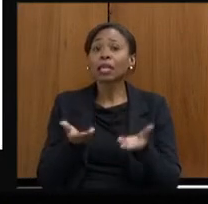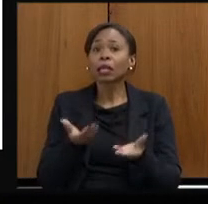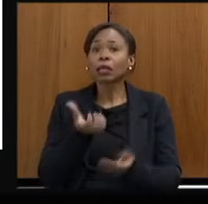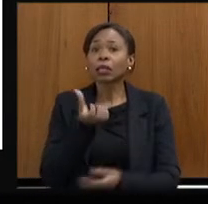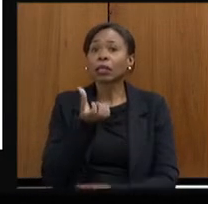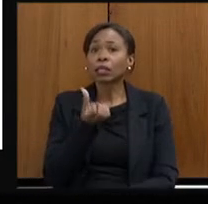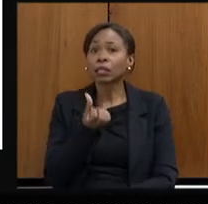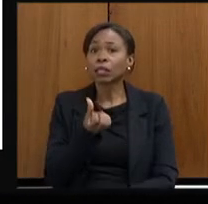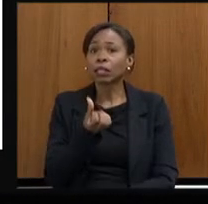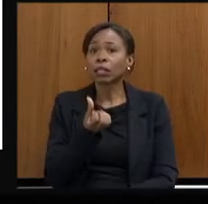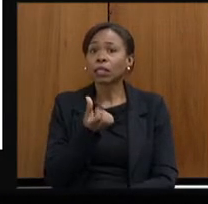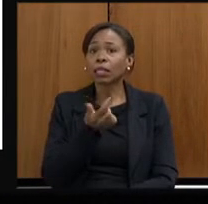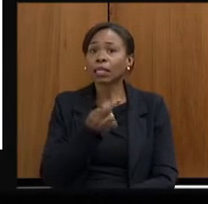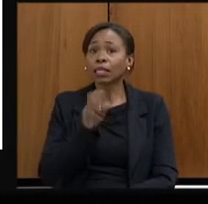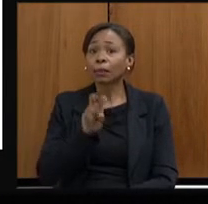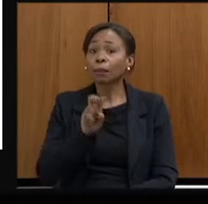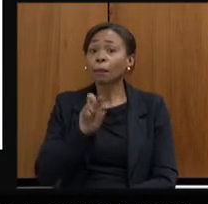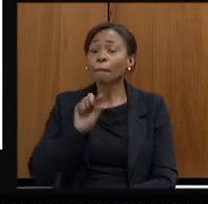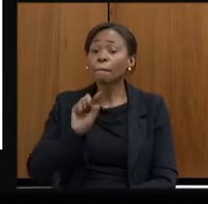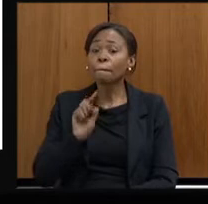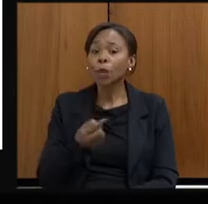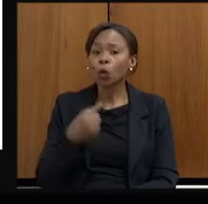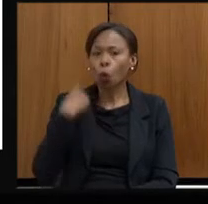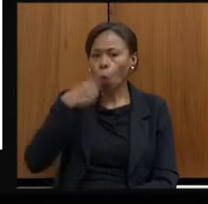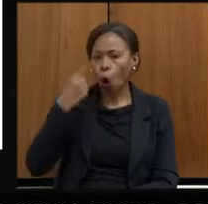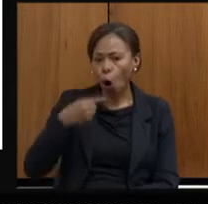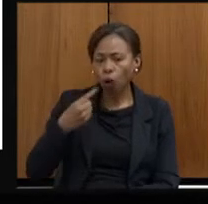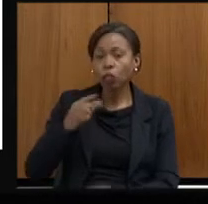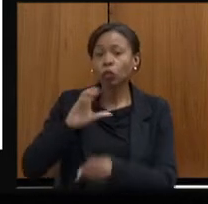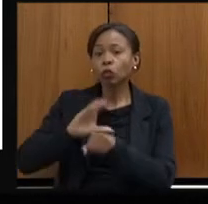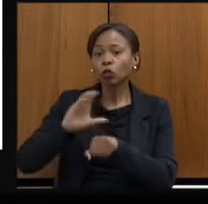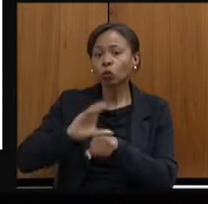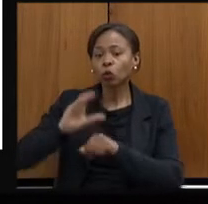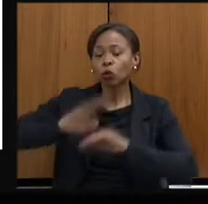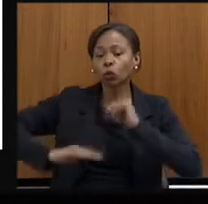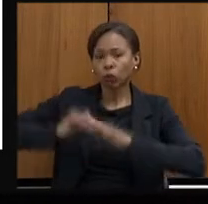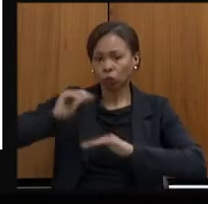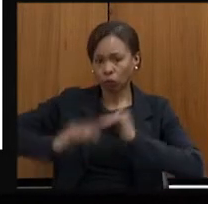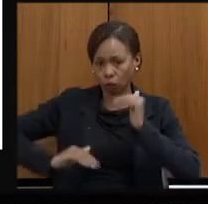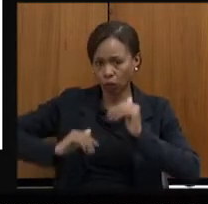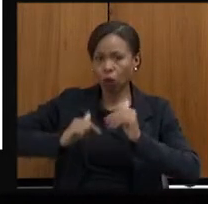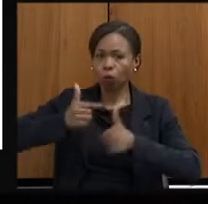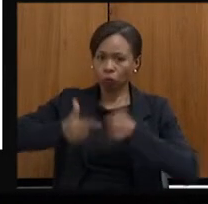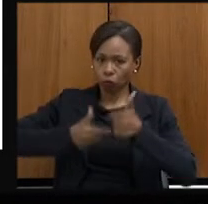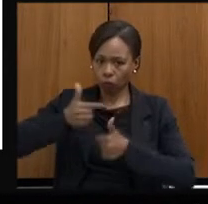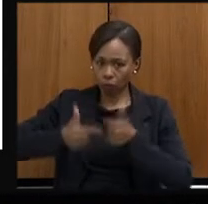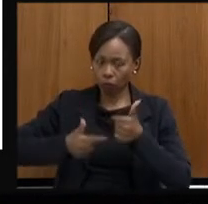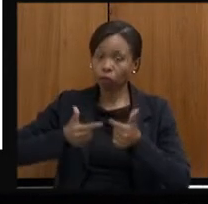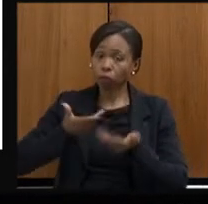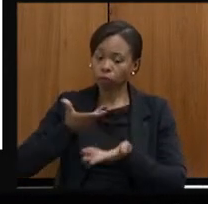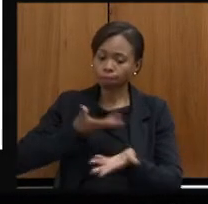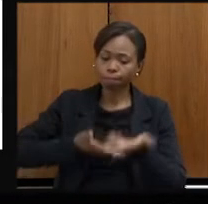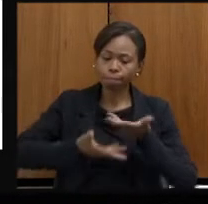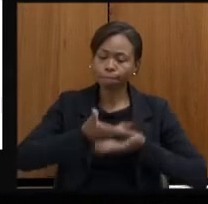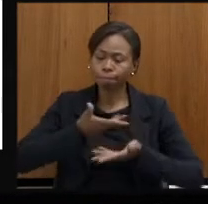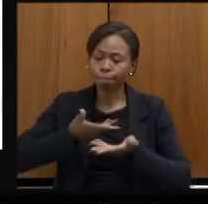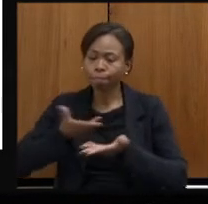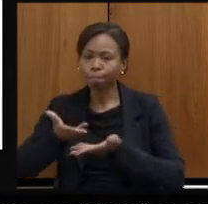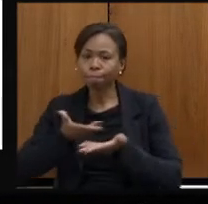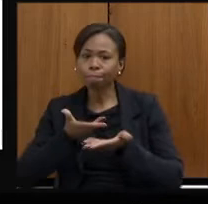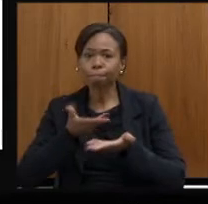675.040 horas em cursos de qualificação profissional. Com isso, nós fizemos uma articulação com municípios